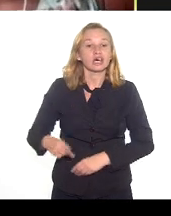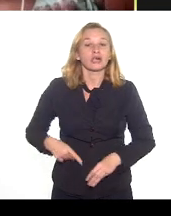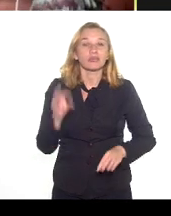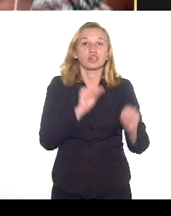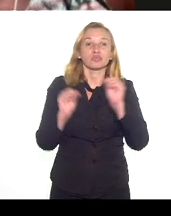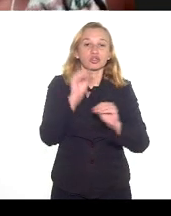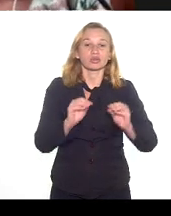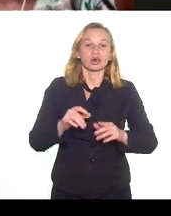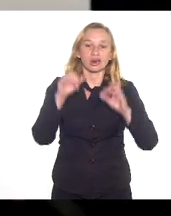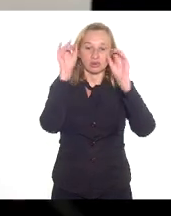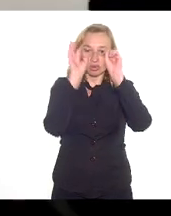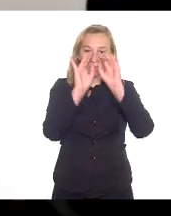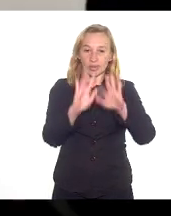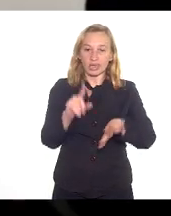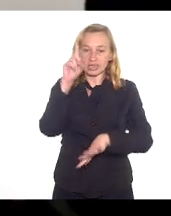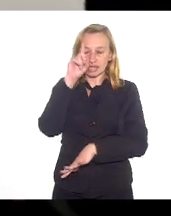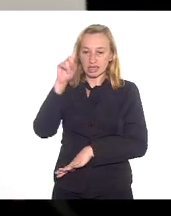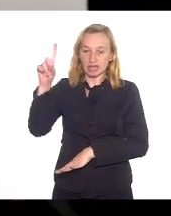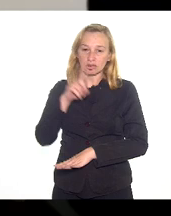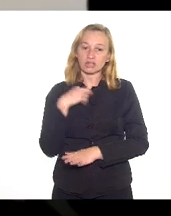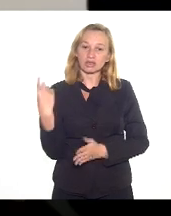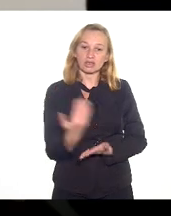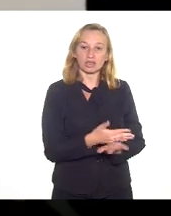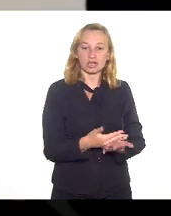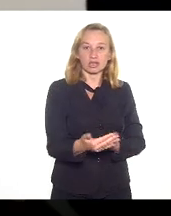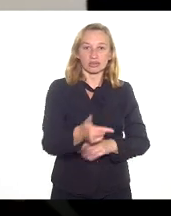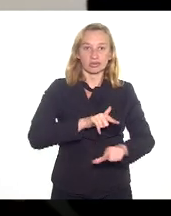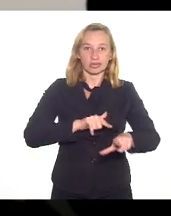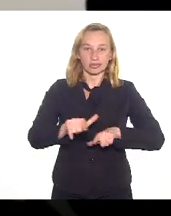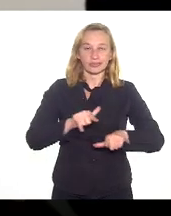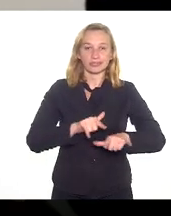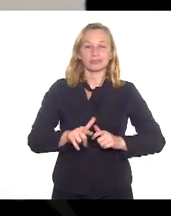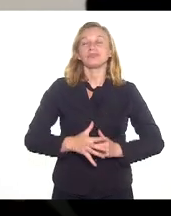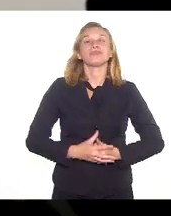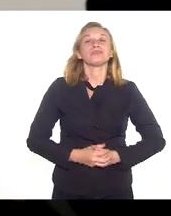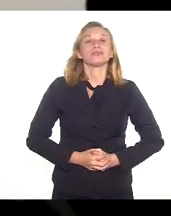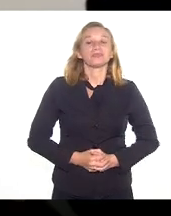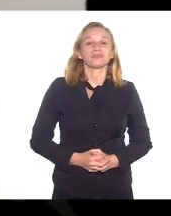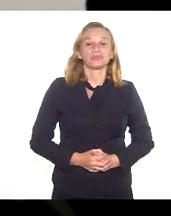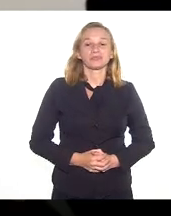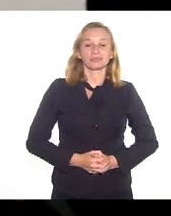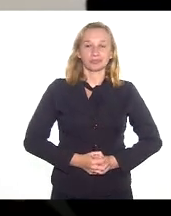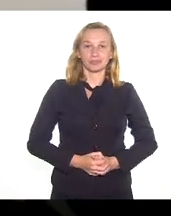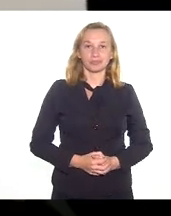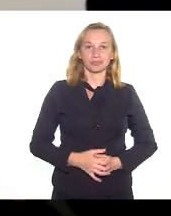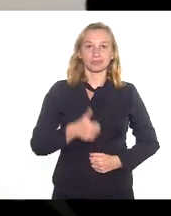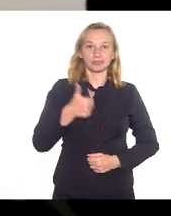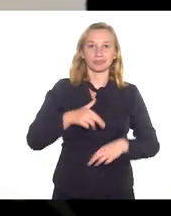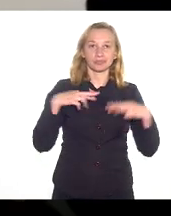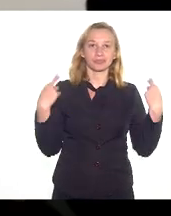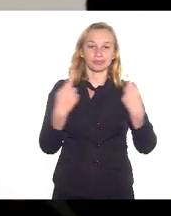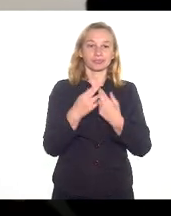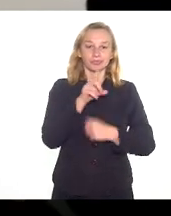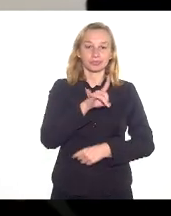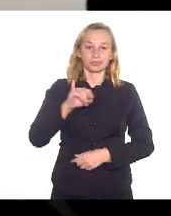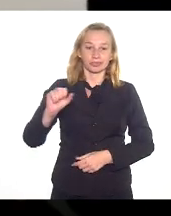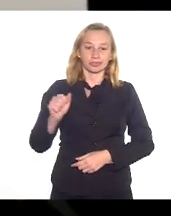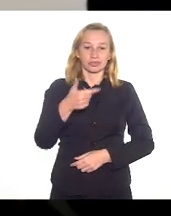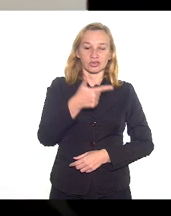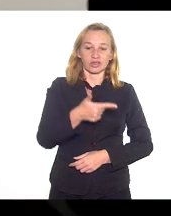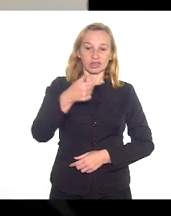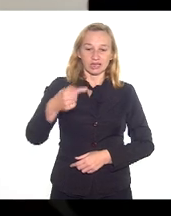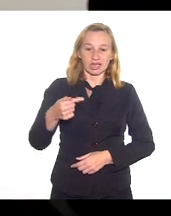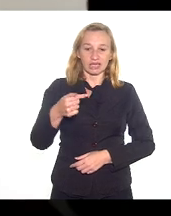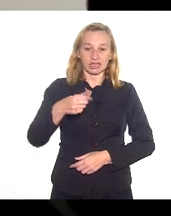vamos lá. Havendo número legal e sob a proteção de Deus, iniciamos os nossos trabalhos. Está aberta a primeira sessão extraordinária do dia 27